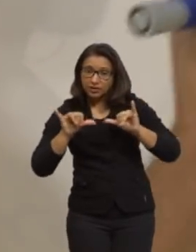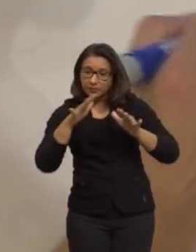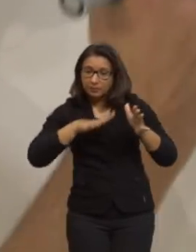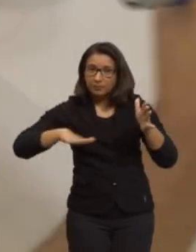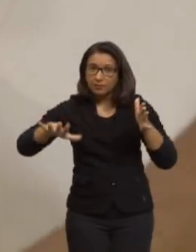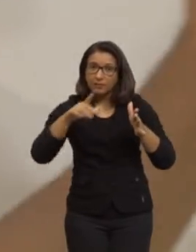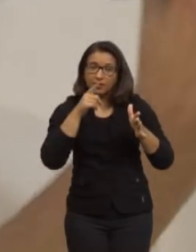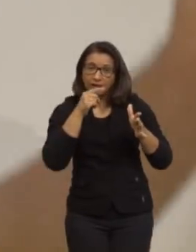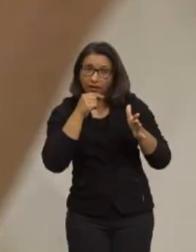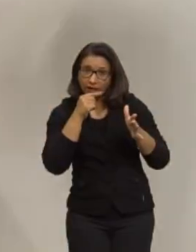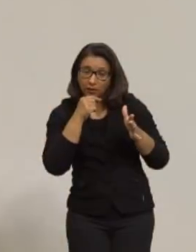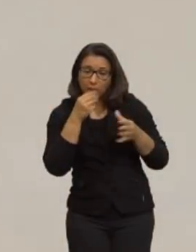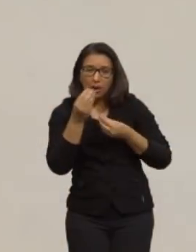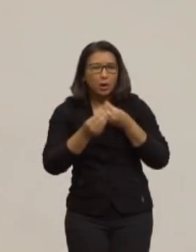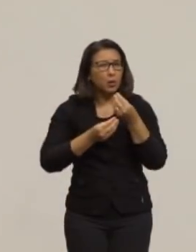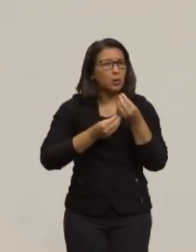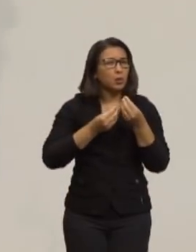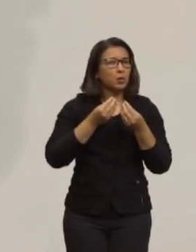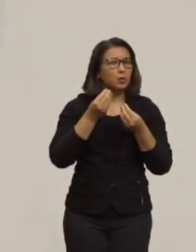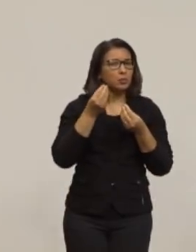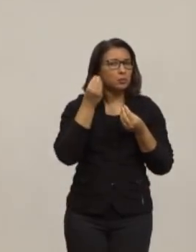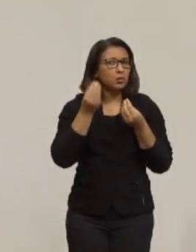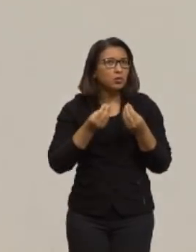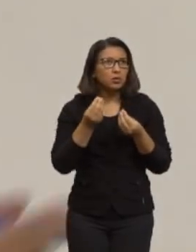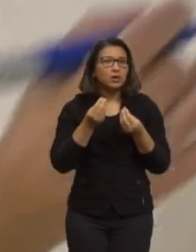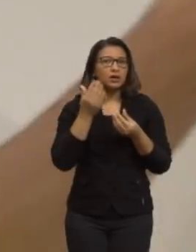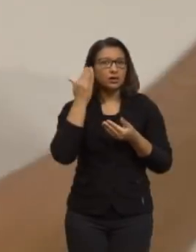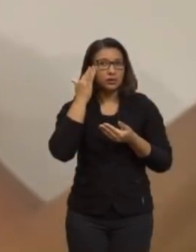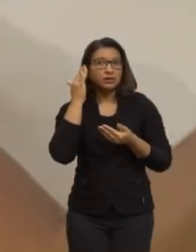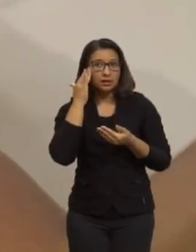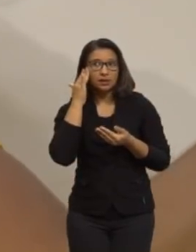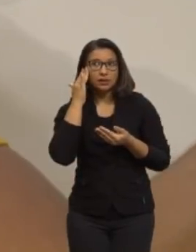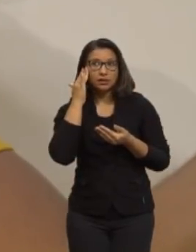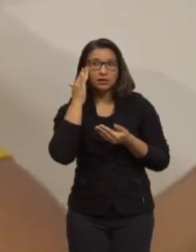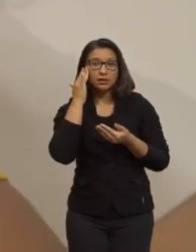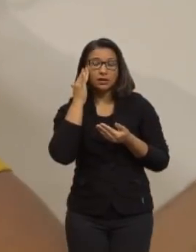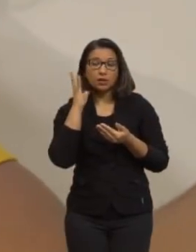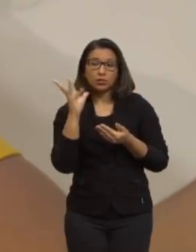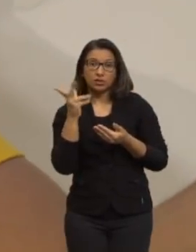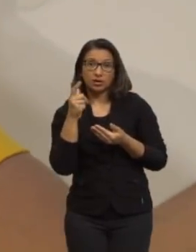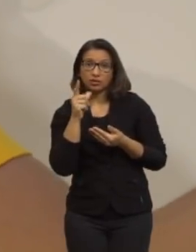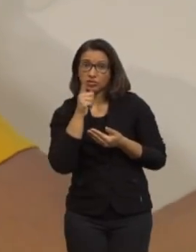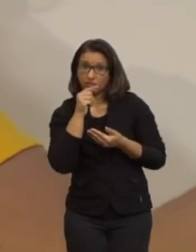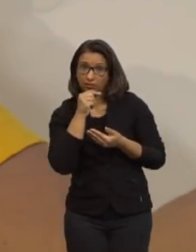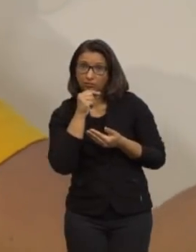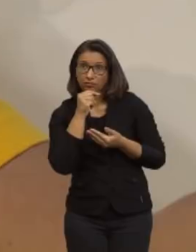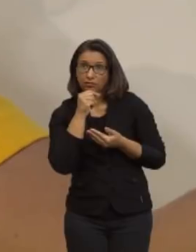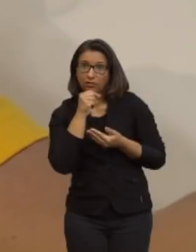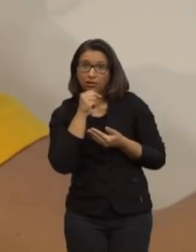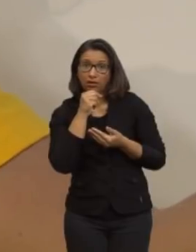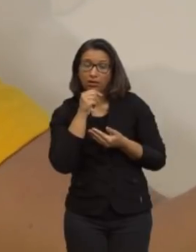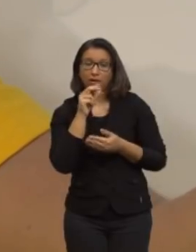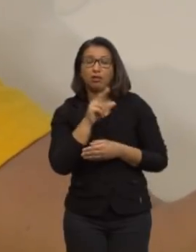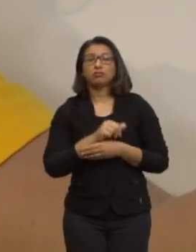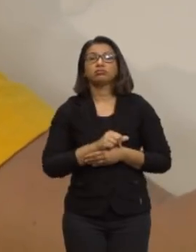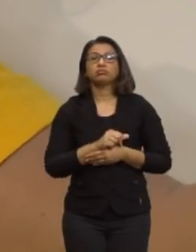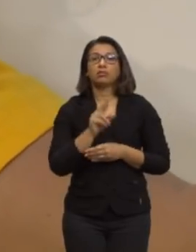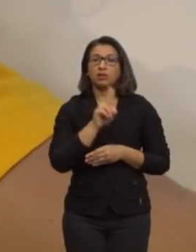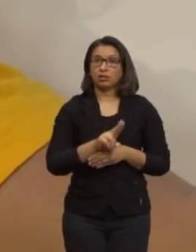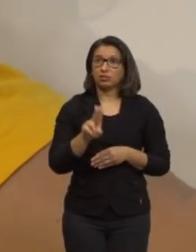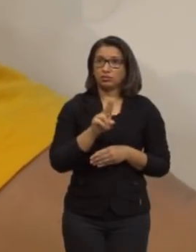está aqui como eu sei a quantidade de água eu posso pela fórmula aquela aqui na